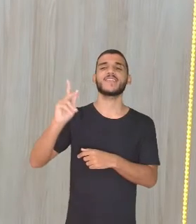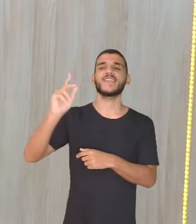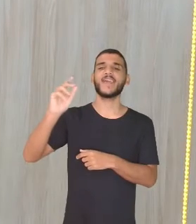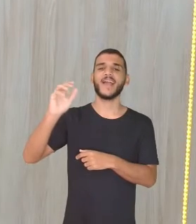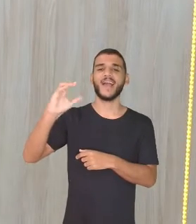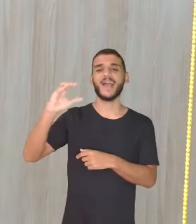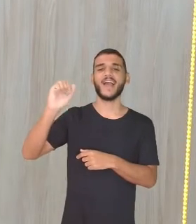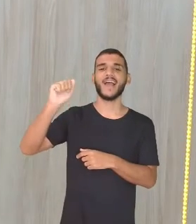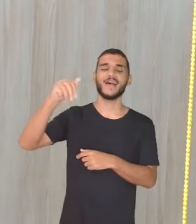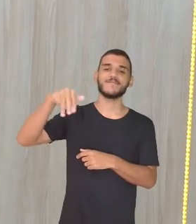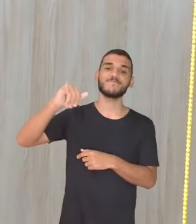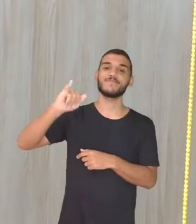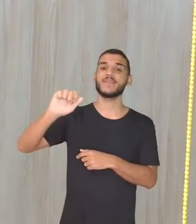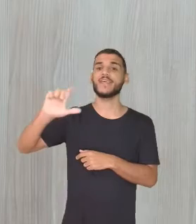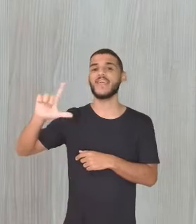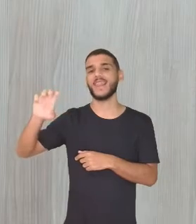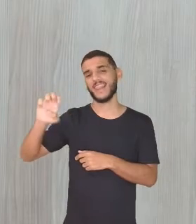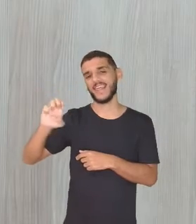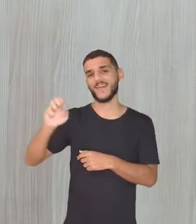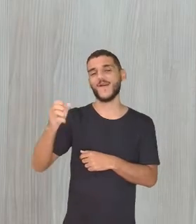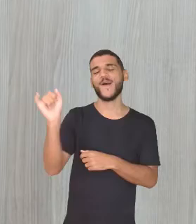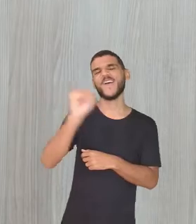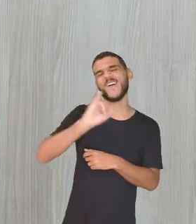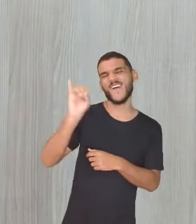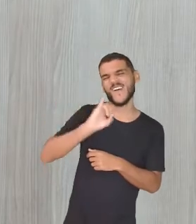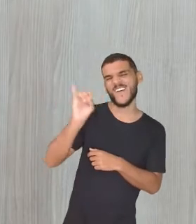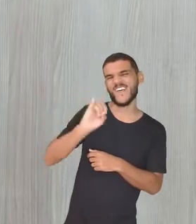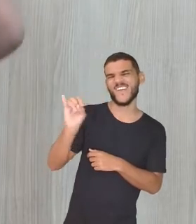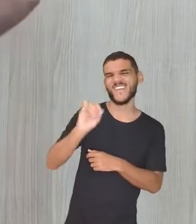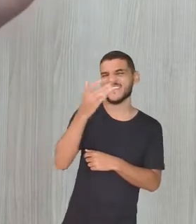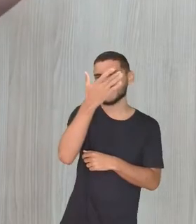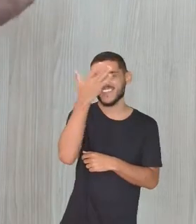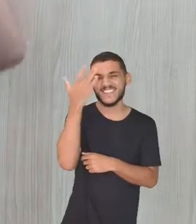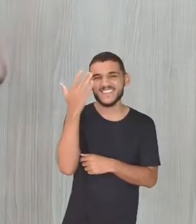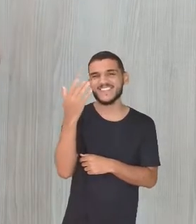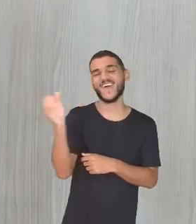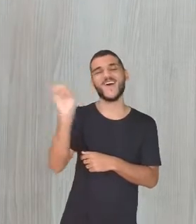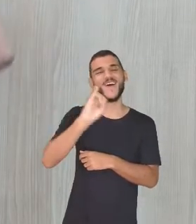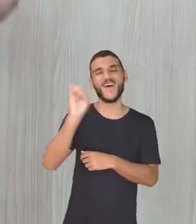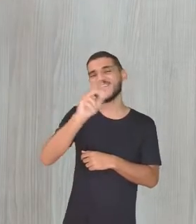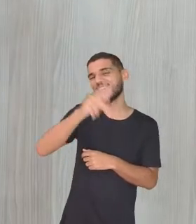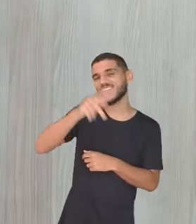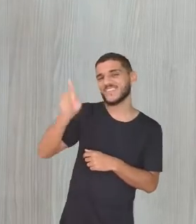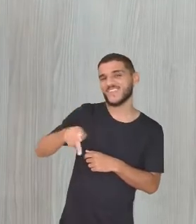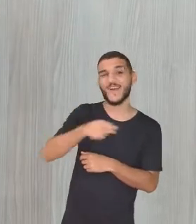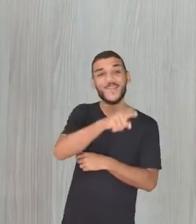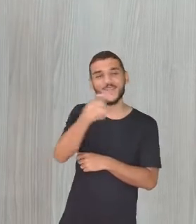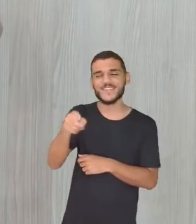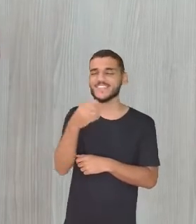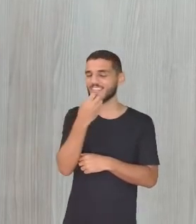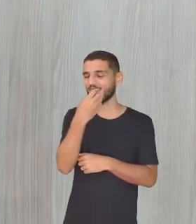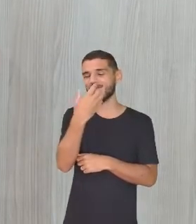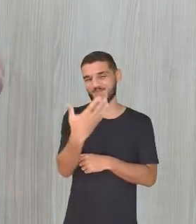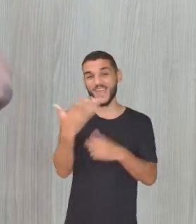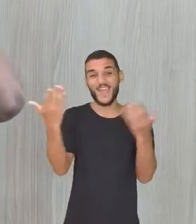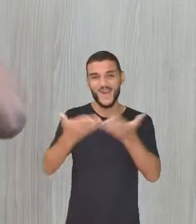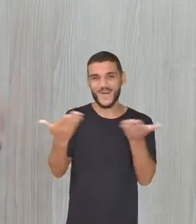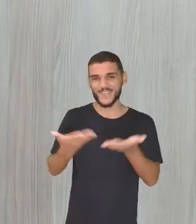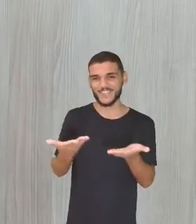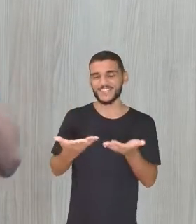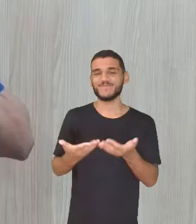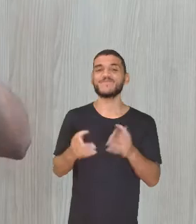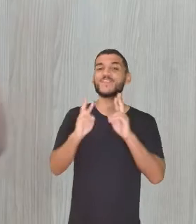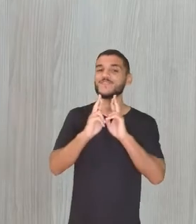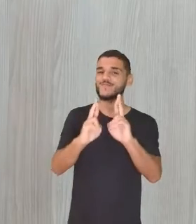bem-vinda, professora Camille. Olá, lindezas! Olá, professora Carla! Como vocês estão hoje? Espero que muito